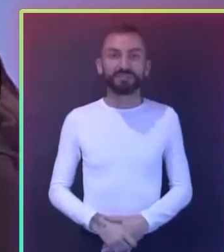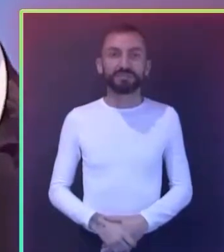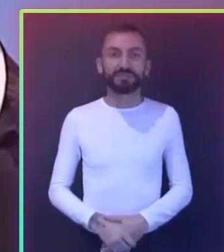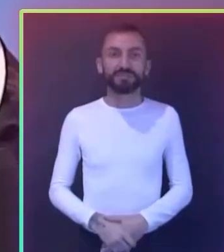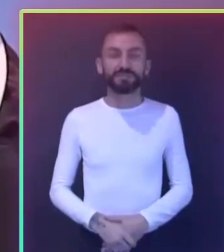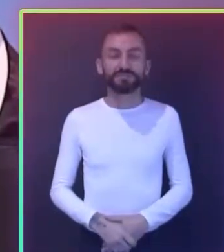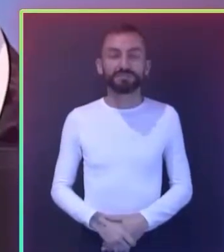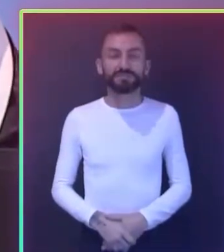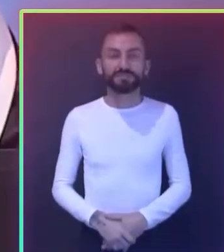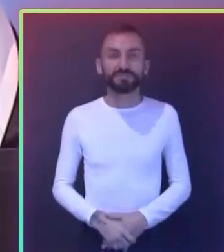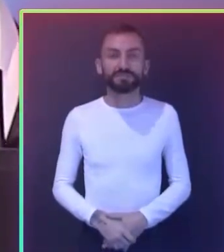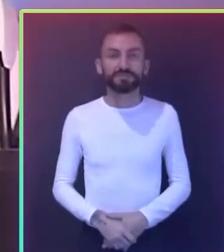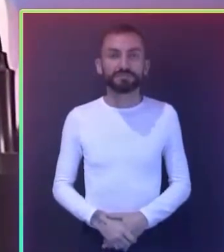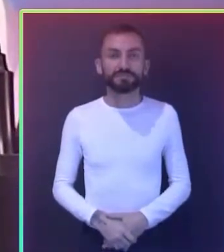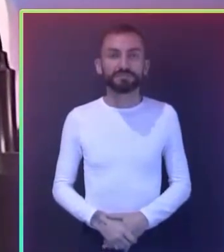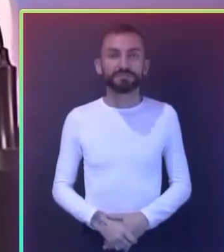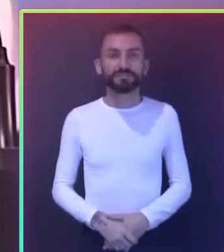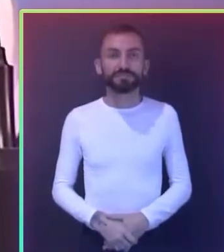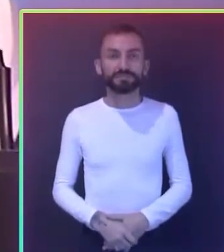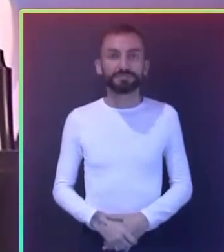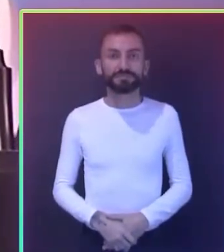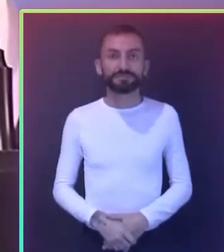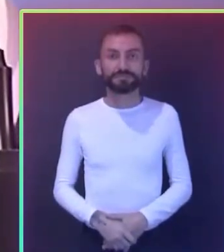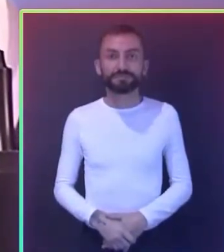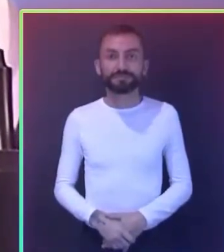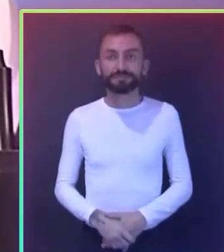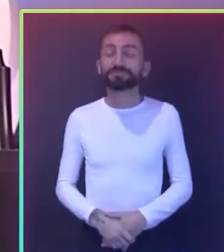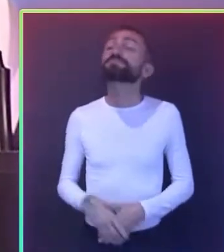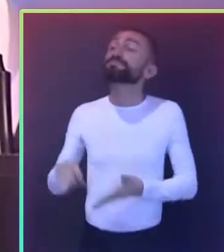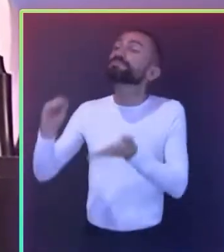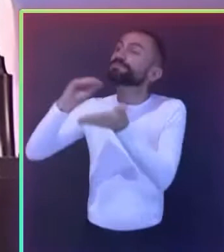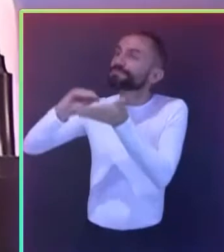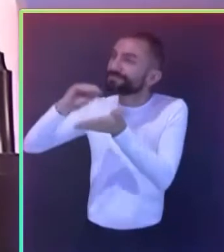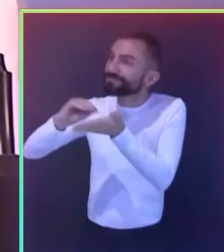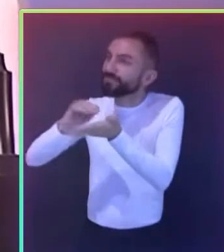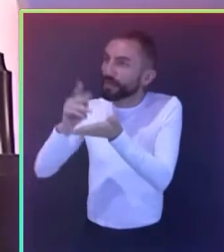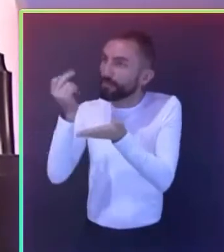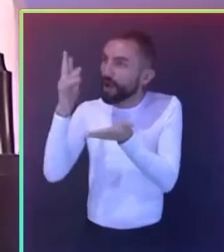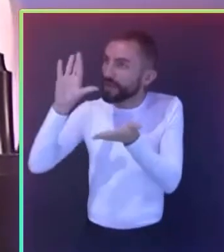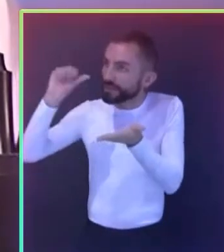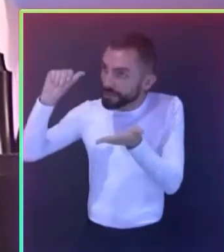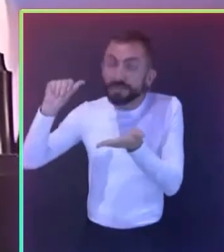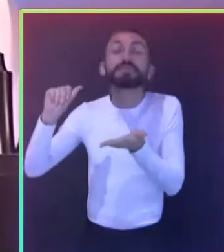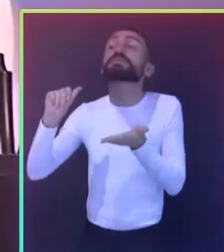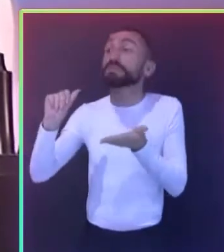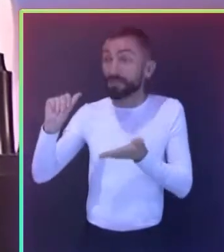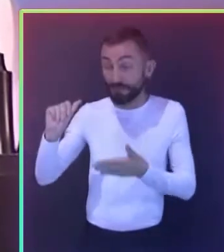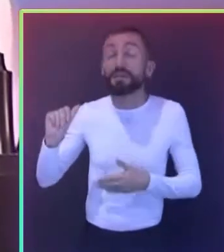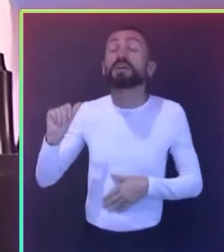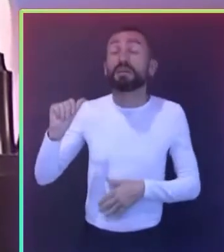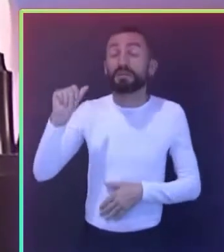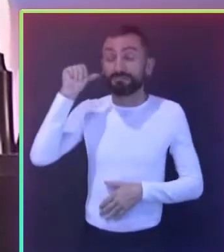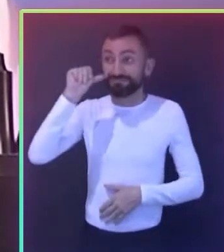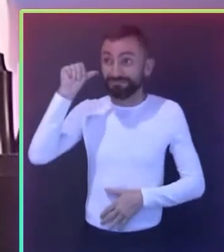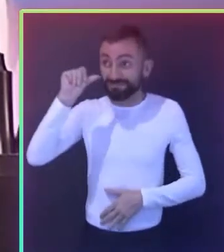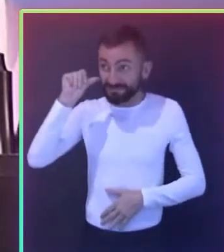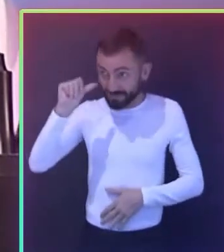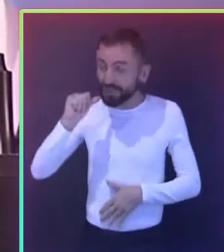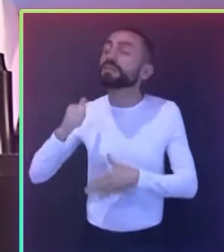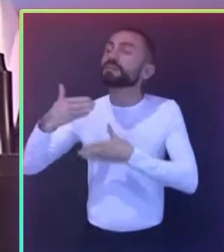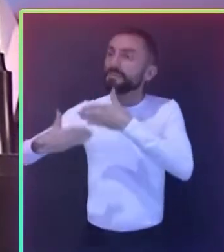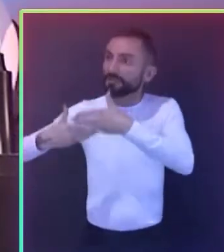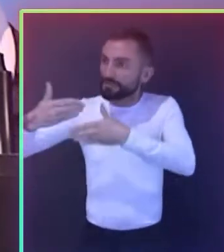a excelentíssima senhora Patrícia Helen secretária de estado do desenvolvimento